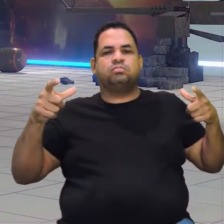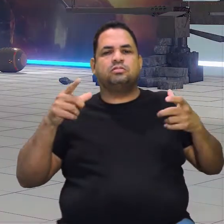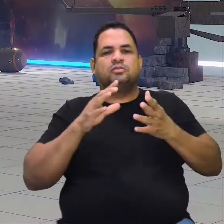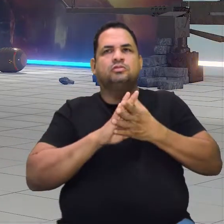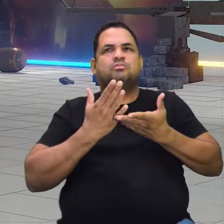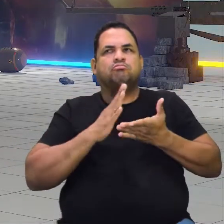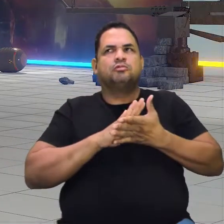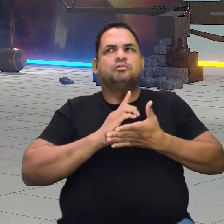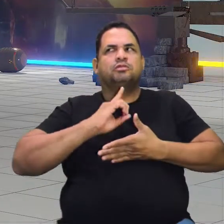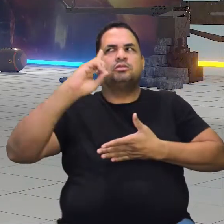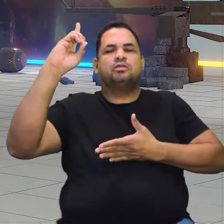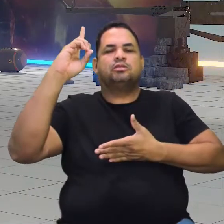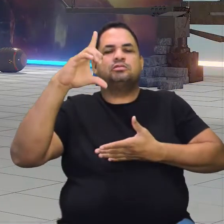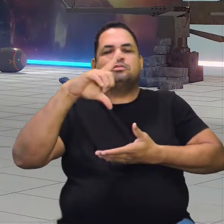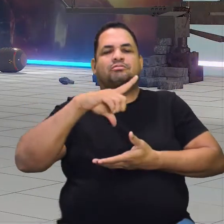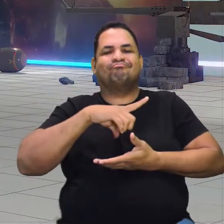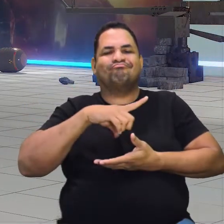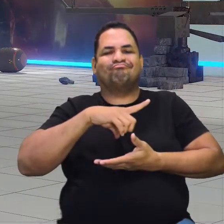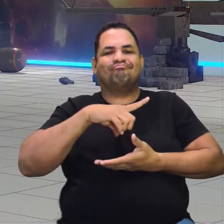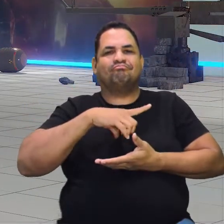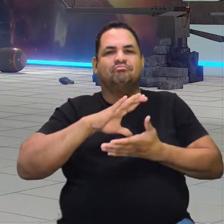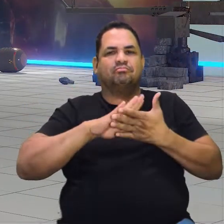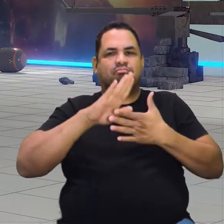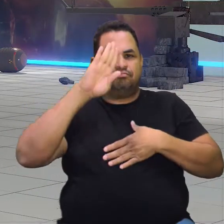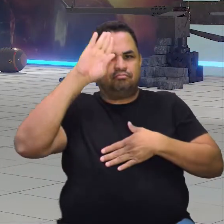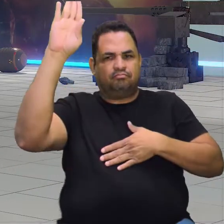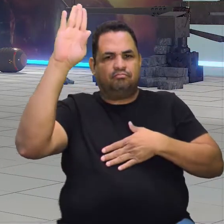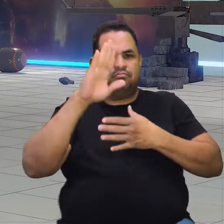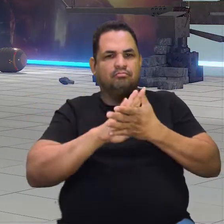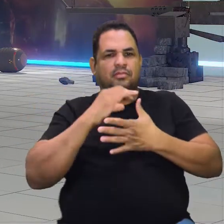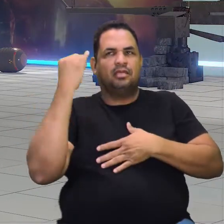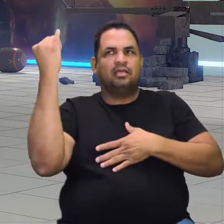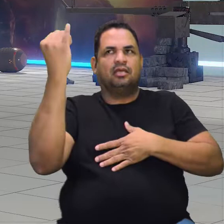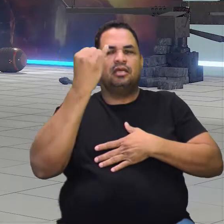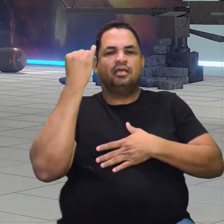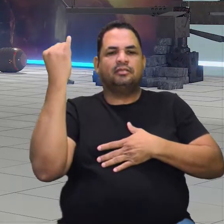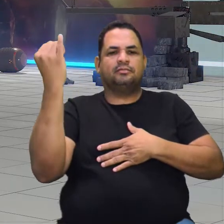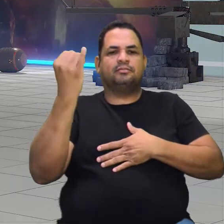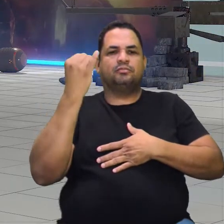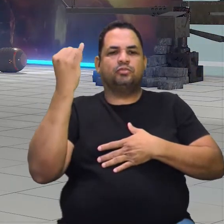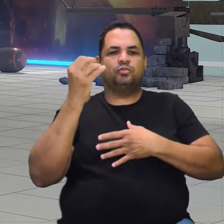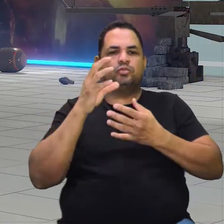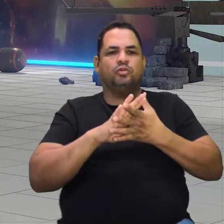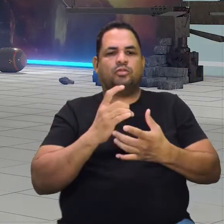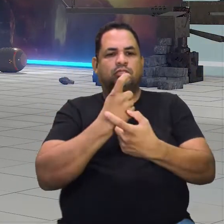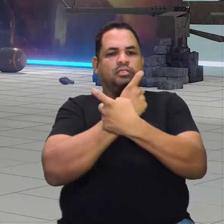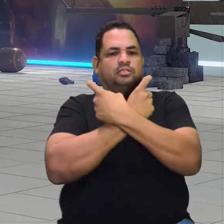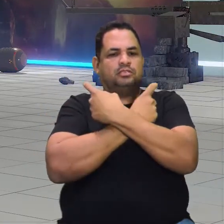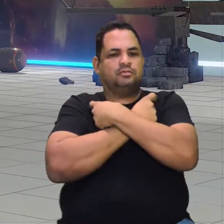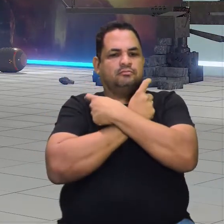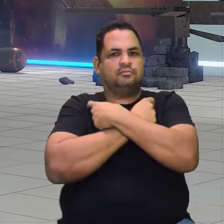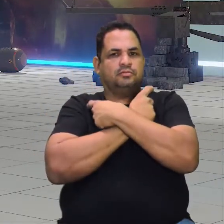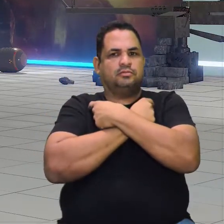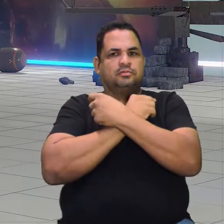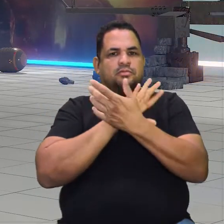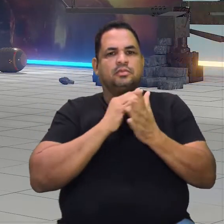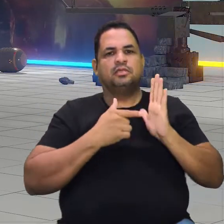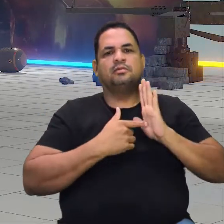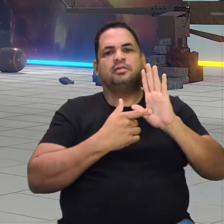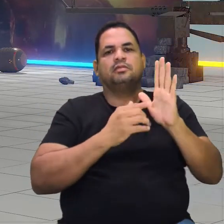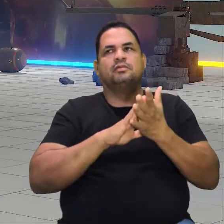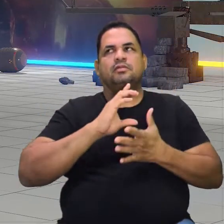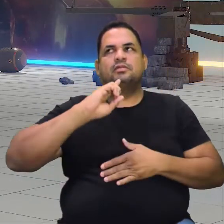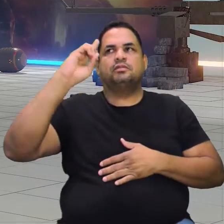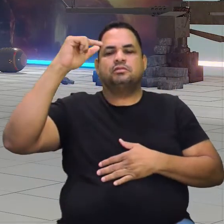teocrático. A figura ali do faraó era também a figura de Deus, representava Deus na terra. Nós